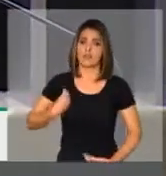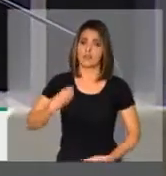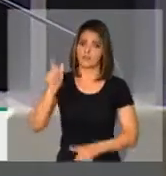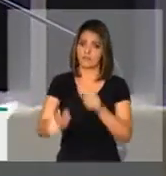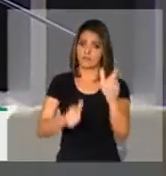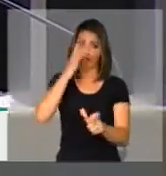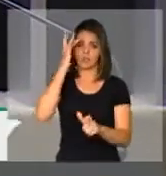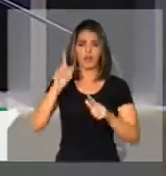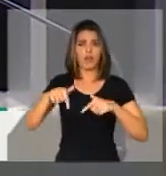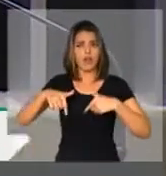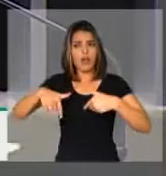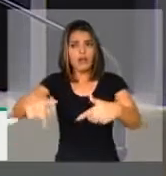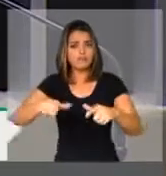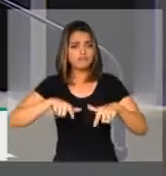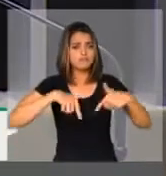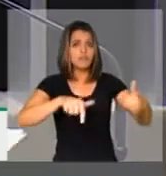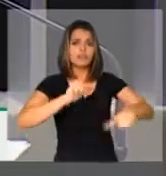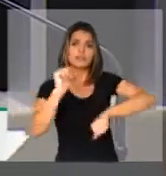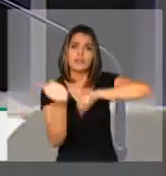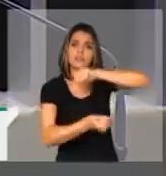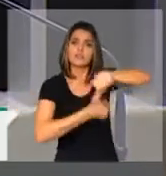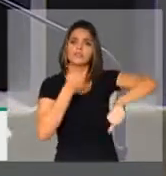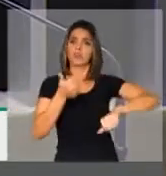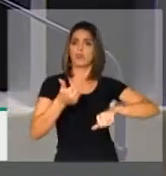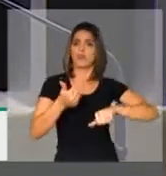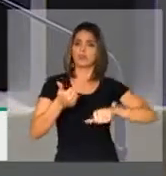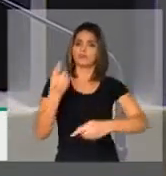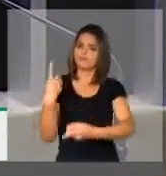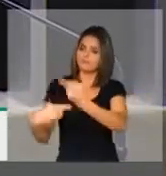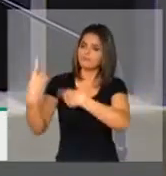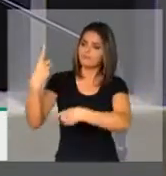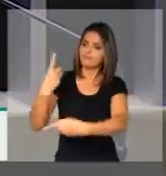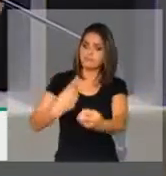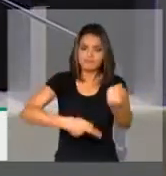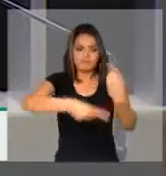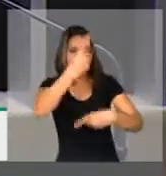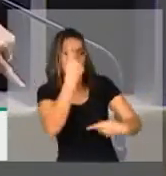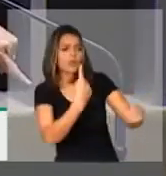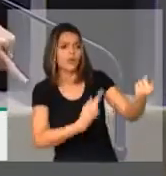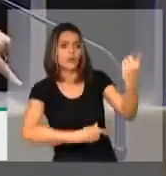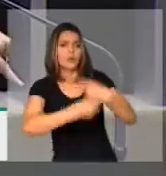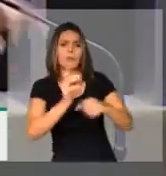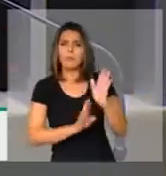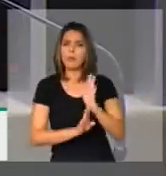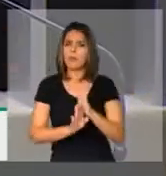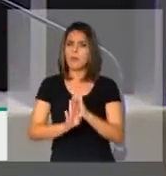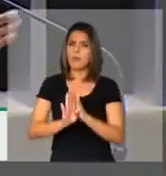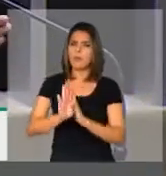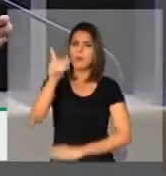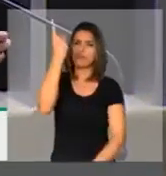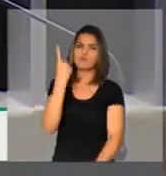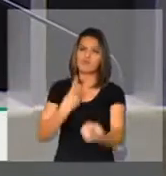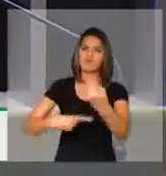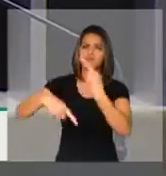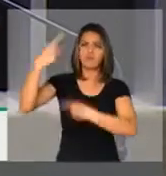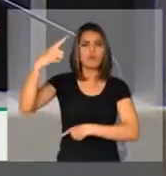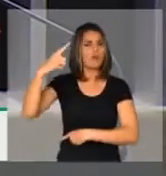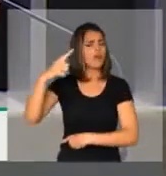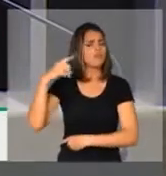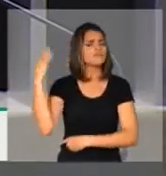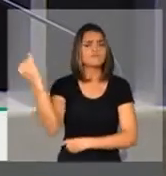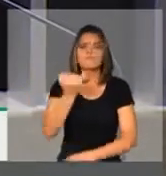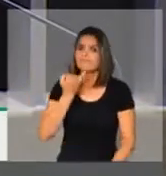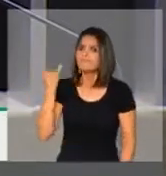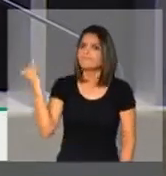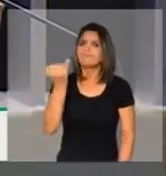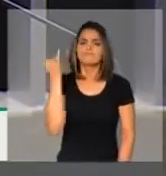transformar em pequenos, médios produtores e ao mesmo tempo desenvolver a sua atividade. Enquanto isso não acontece, é fundamental, é essencial